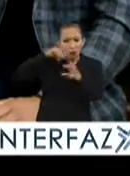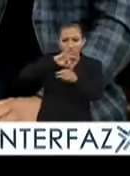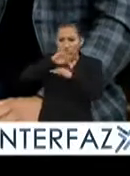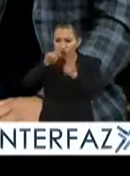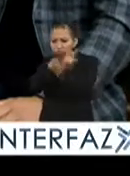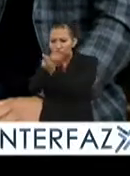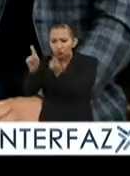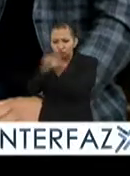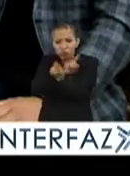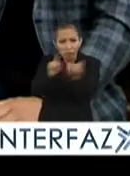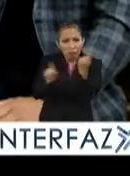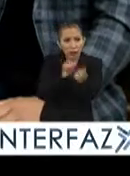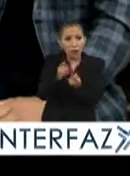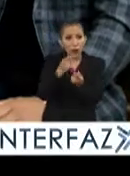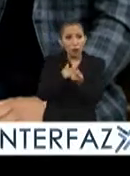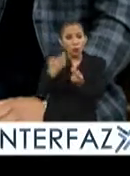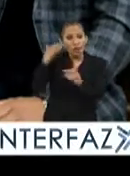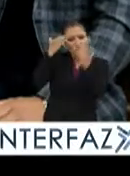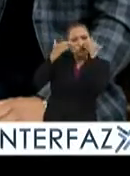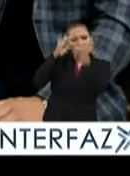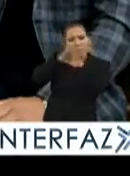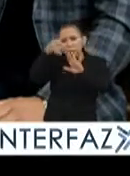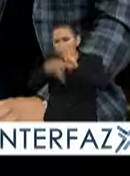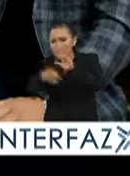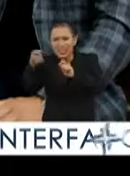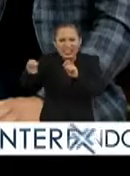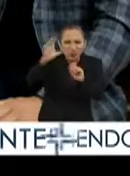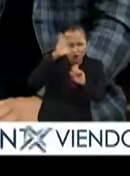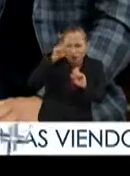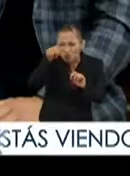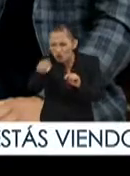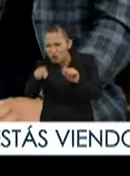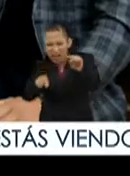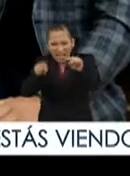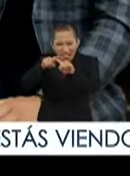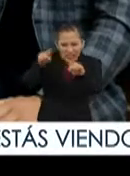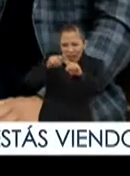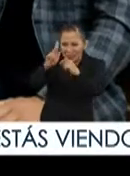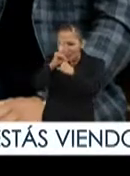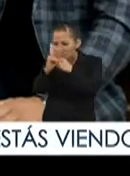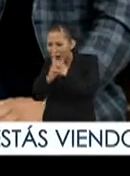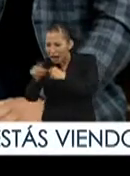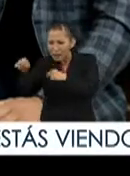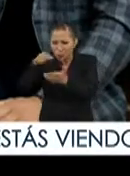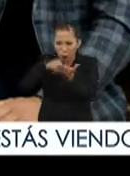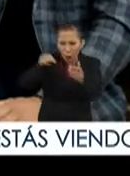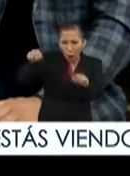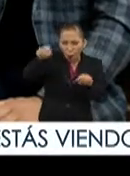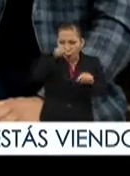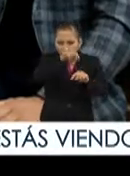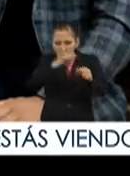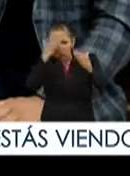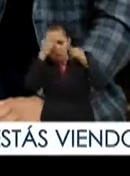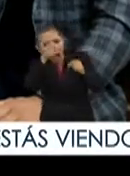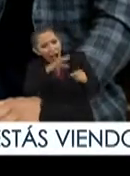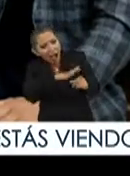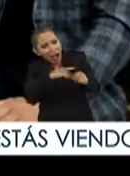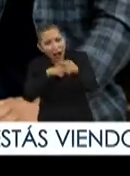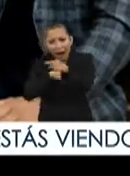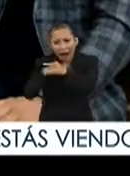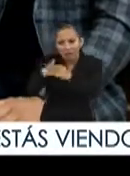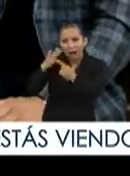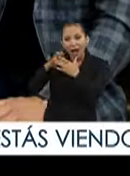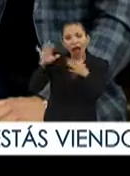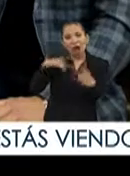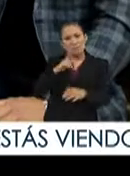povos, né? Quando nós conhecemos mais proximamente as culturas dos diferentes povos, nós percebemos que